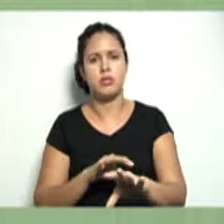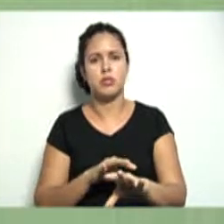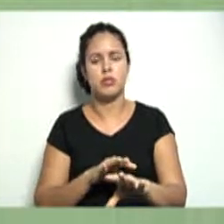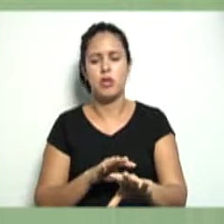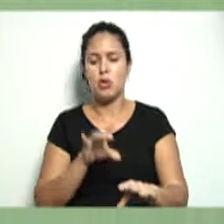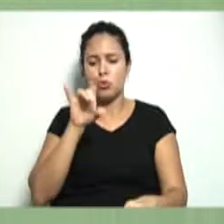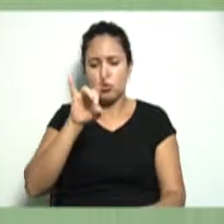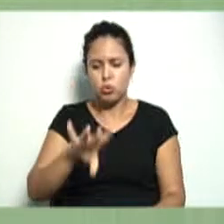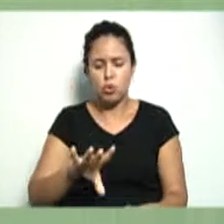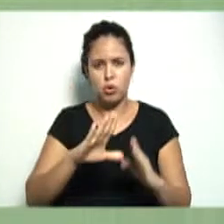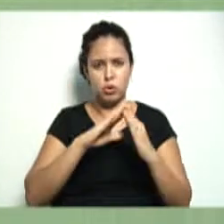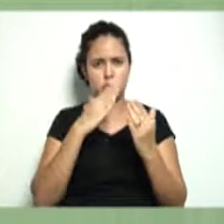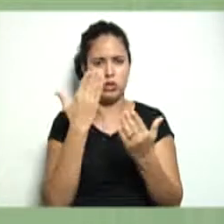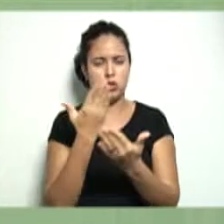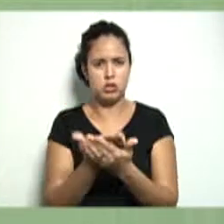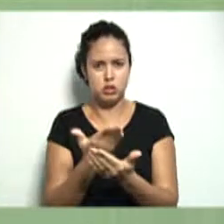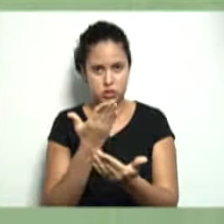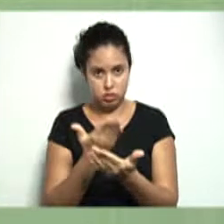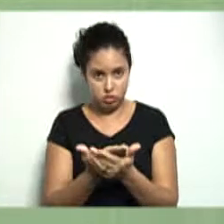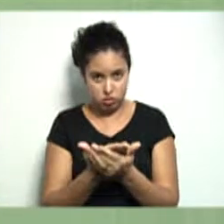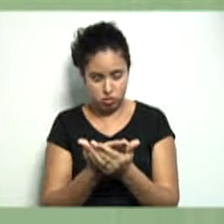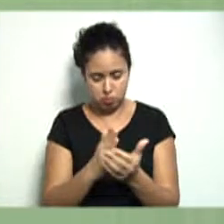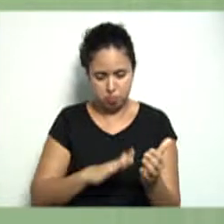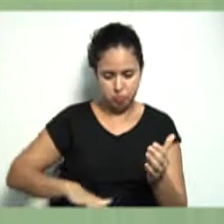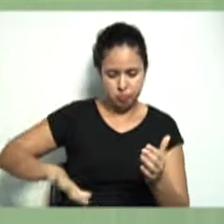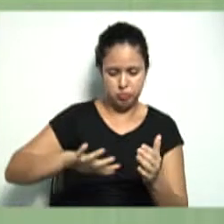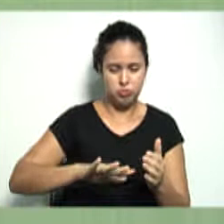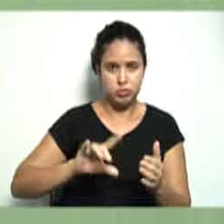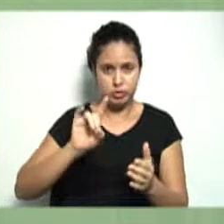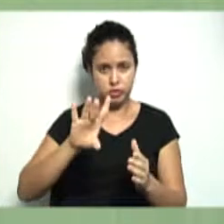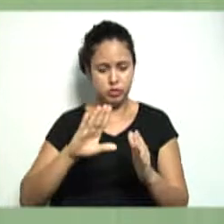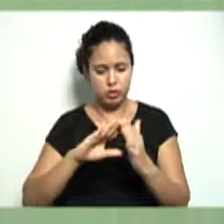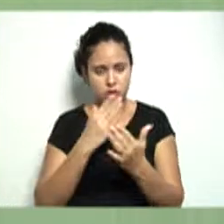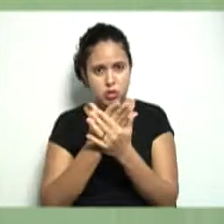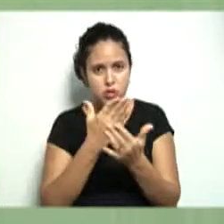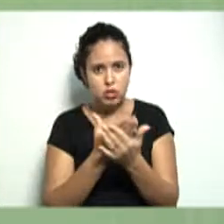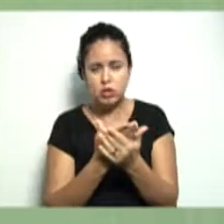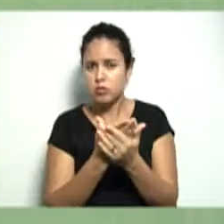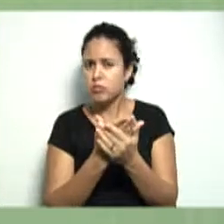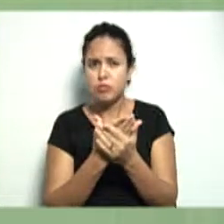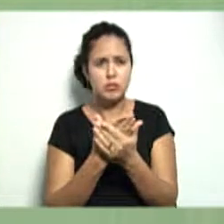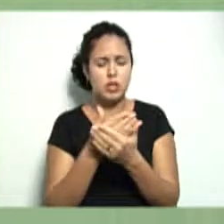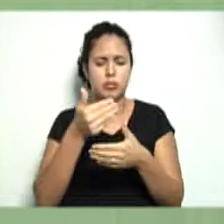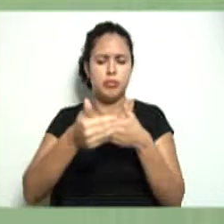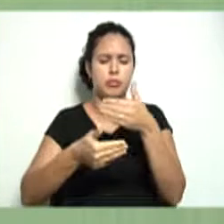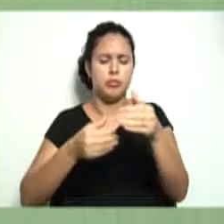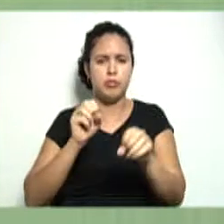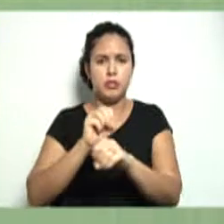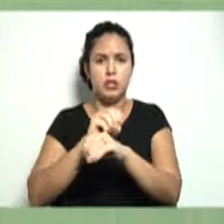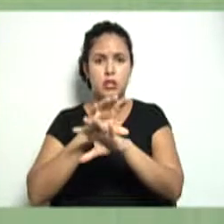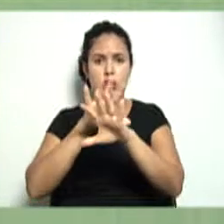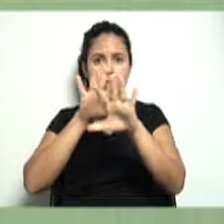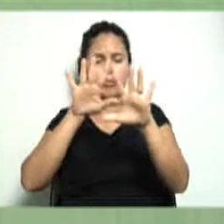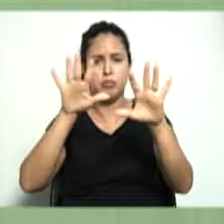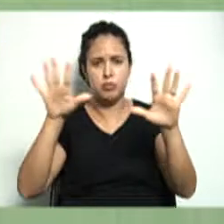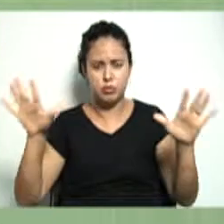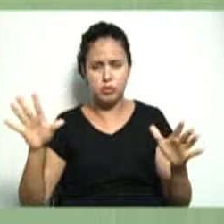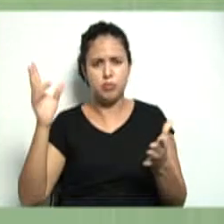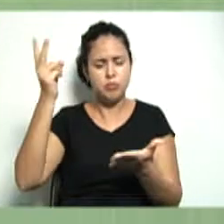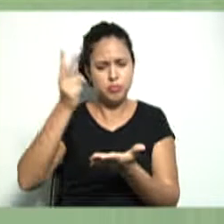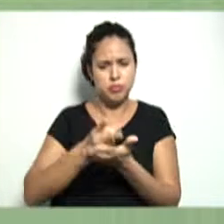acontece somente no âmbito da escola. A educação é um processo amplo e difuso